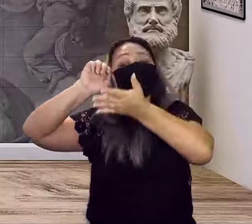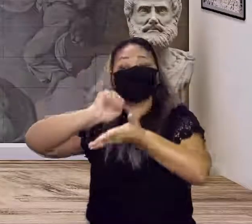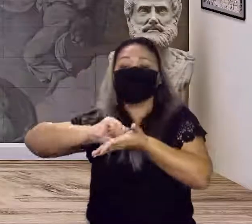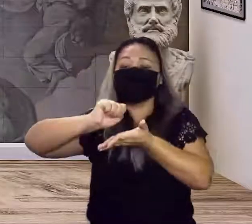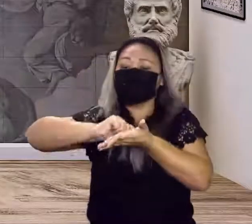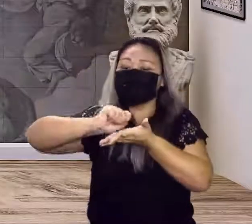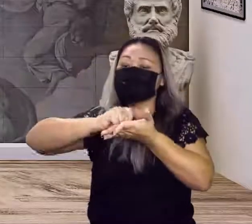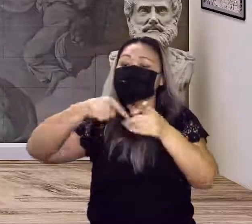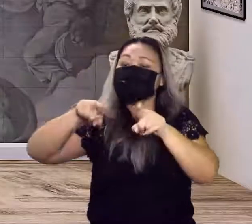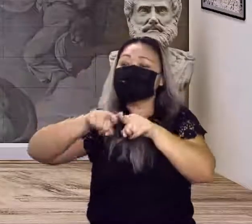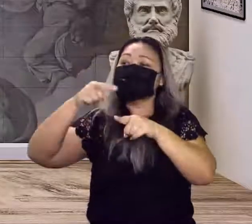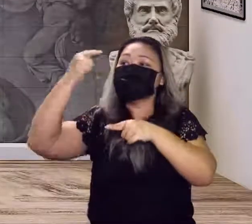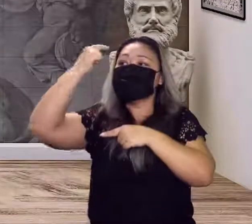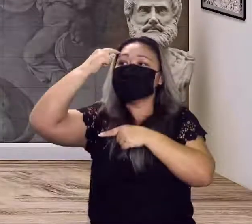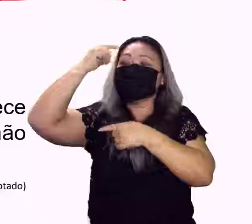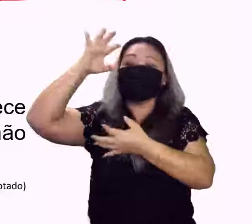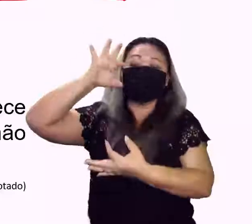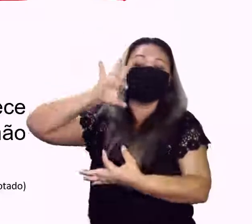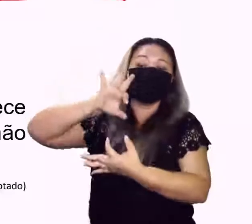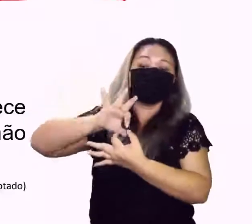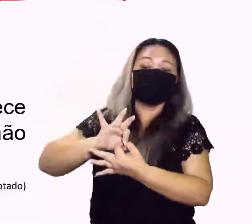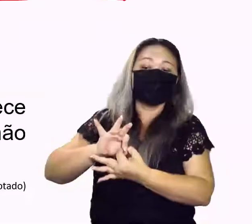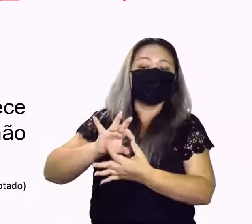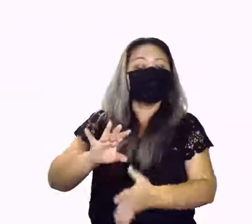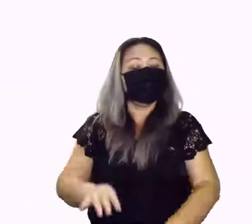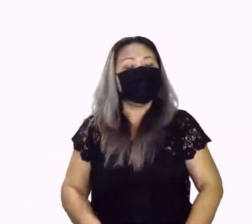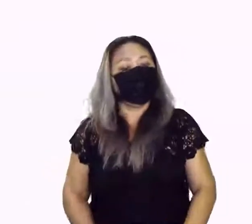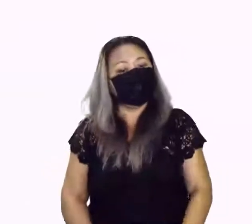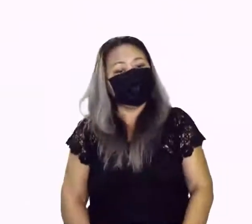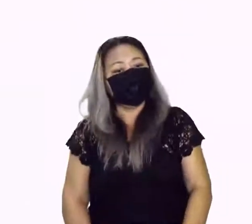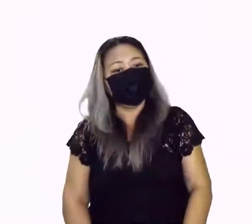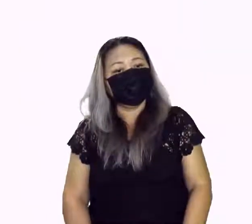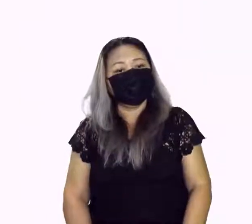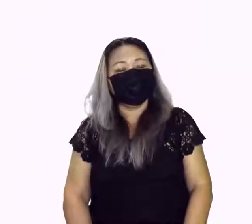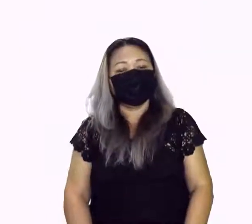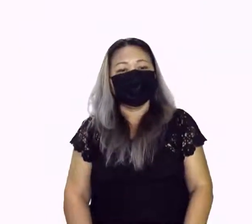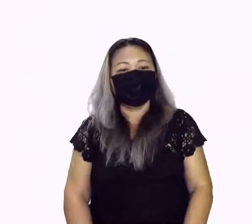no pensamento. Vamos lá? Continuando, olha aí.